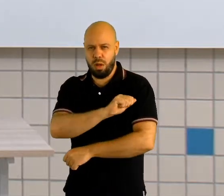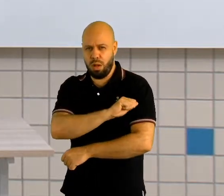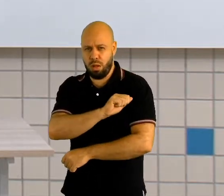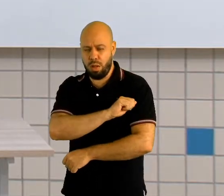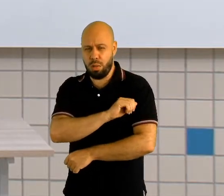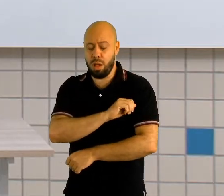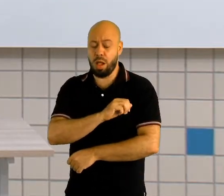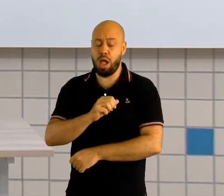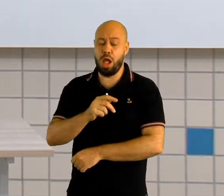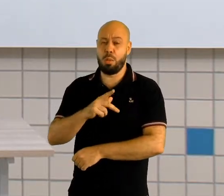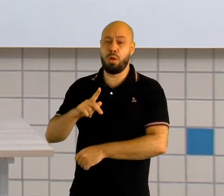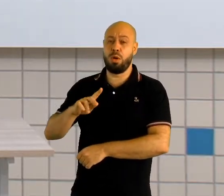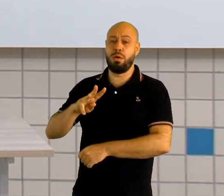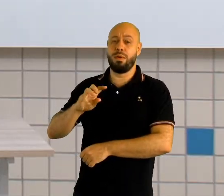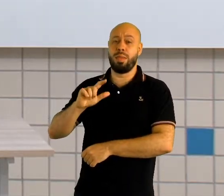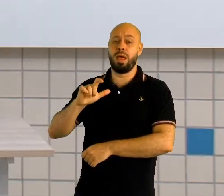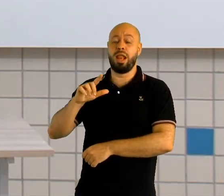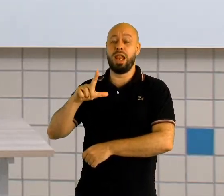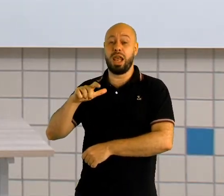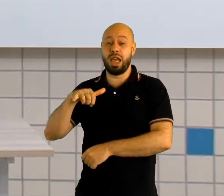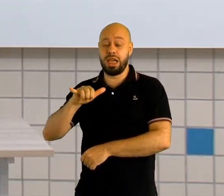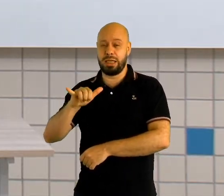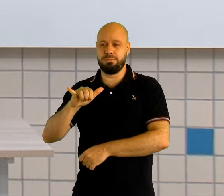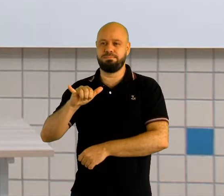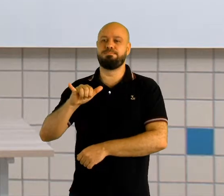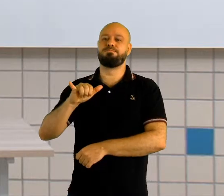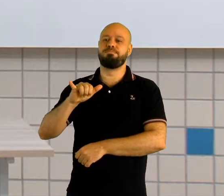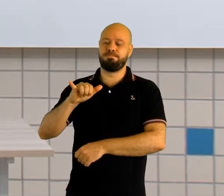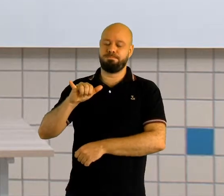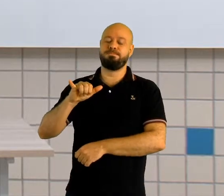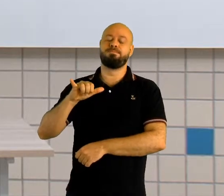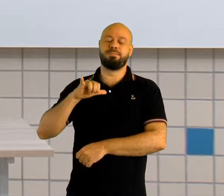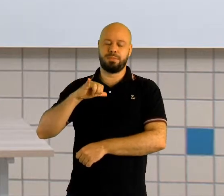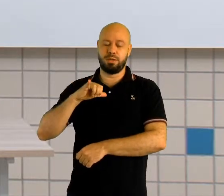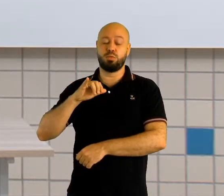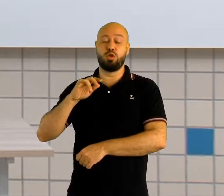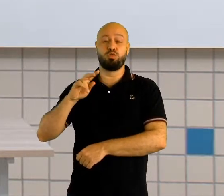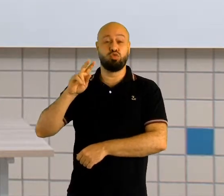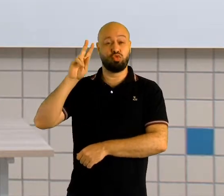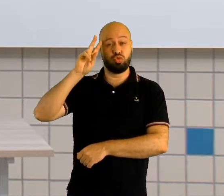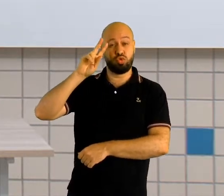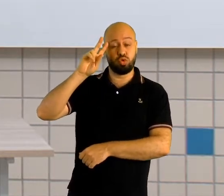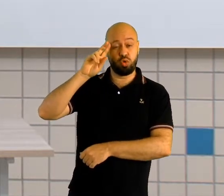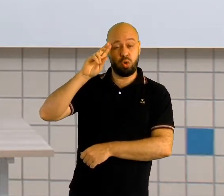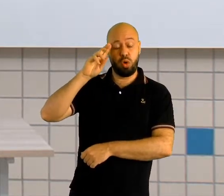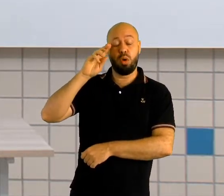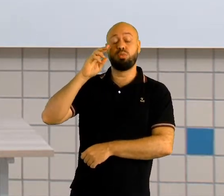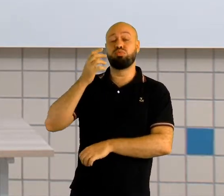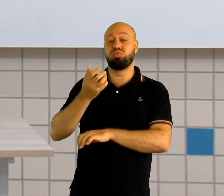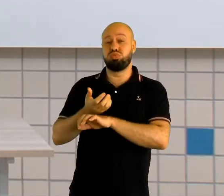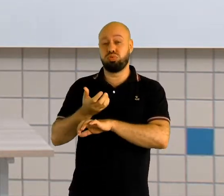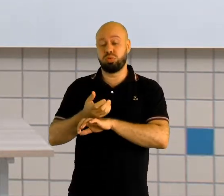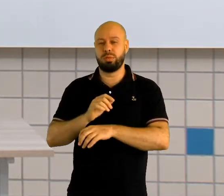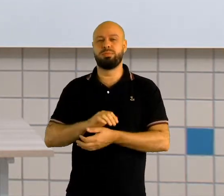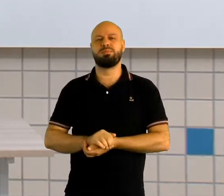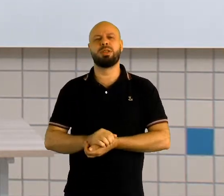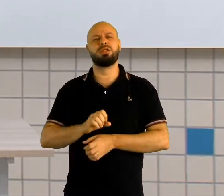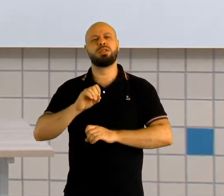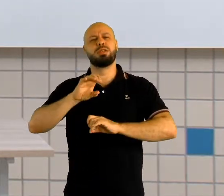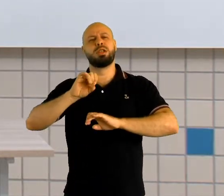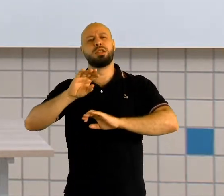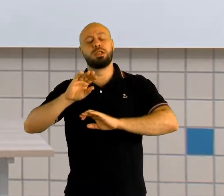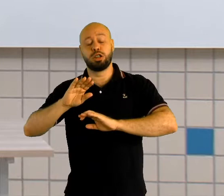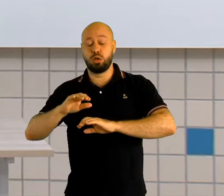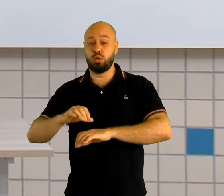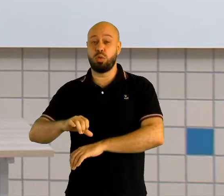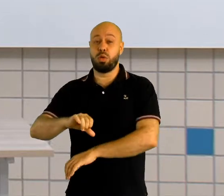Professor Vanderlei Pedro, sou professor de História da Escola Municipal Henrique Taloni Pinheiro. Sou professor do 6º ao